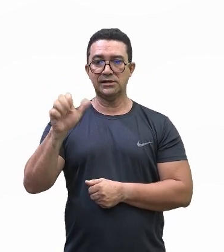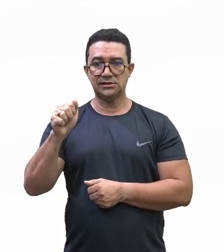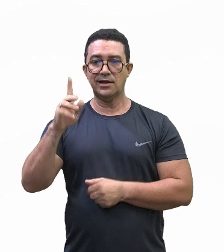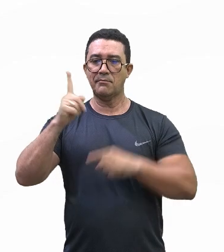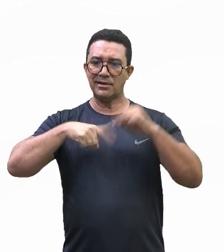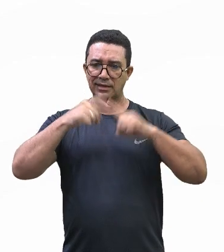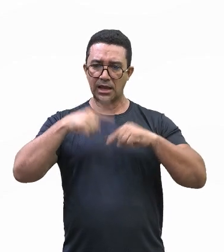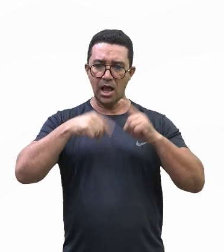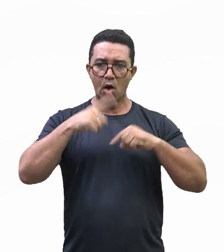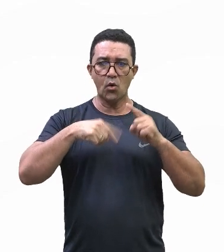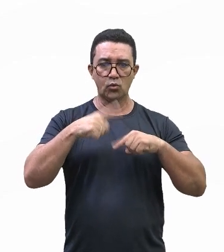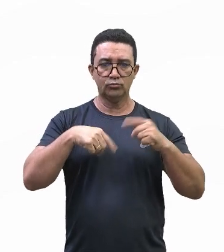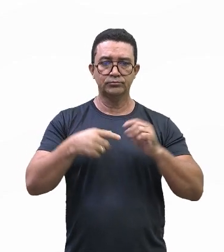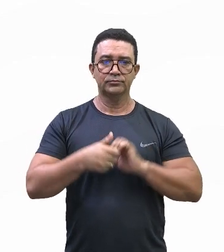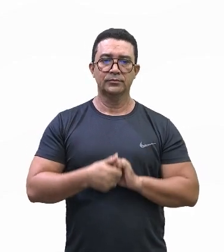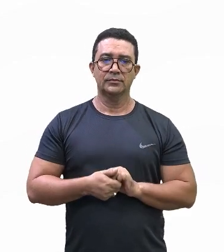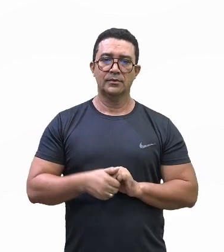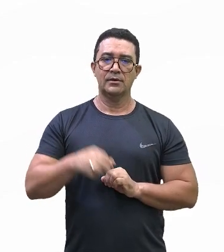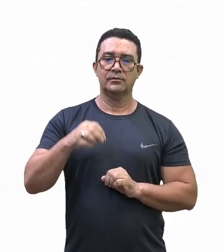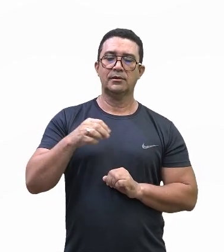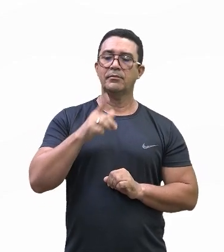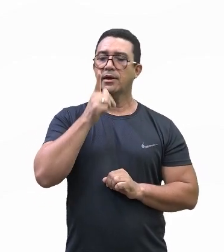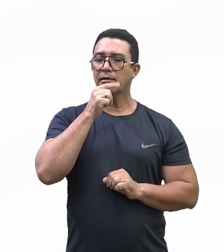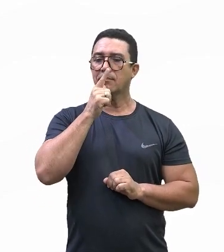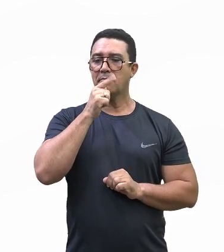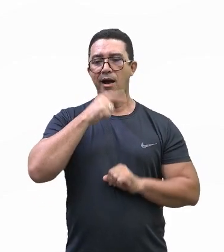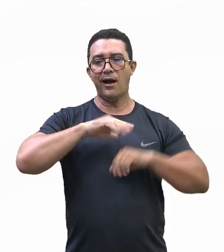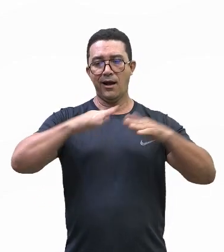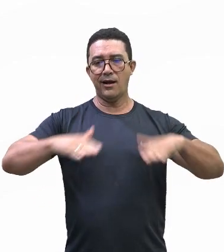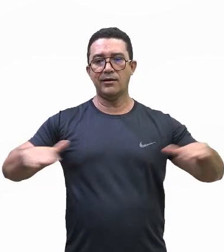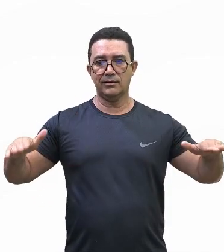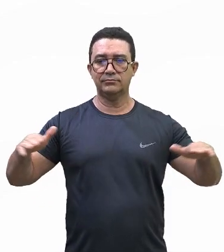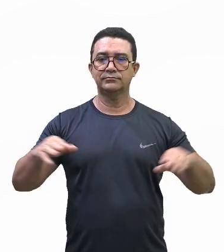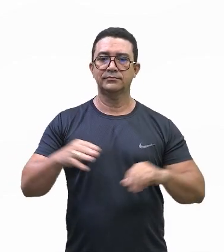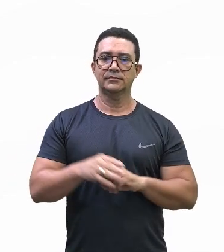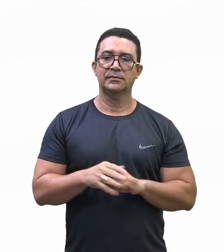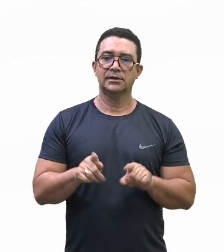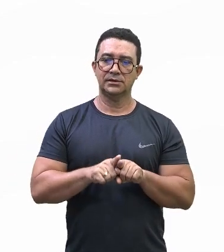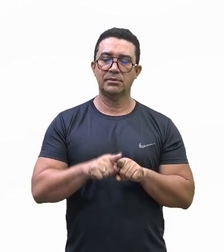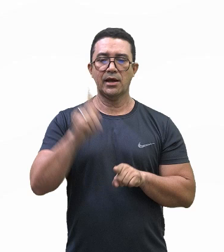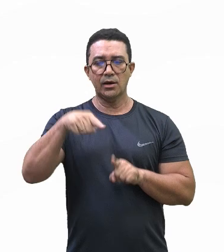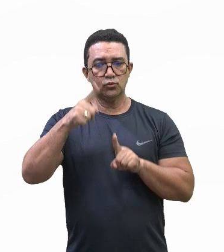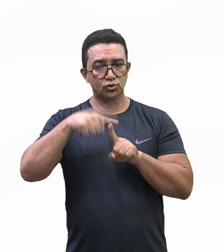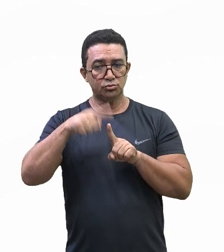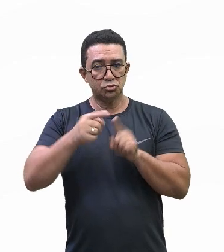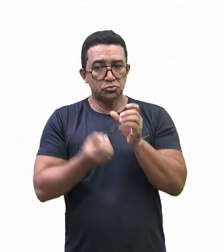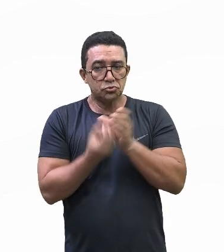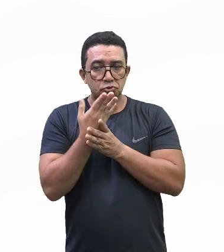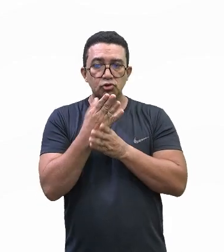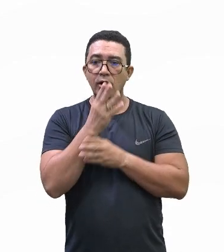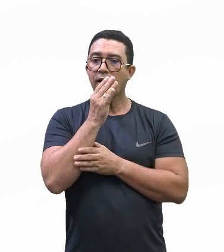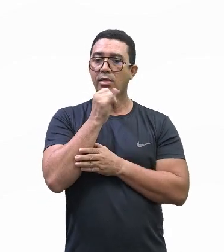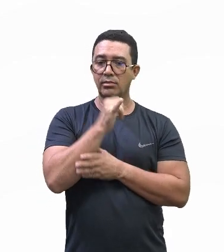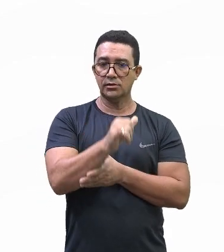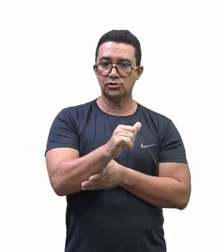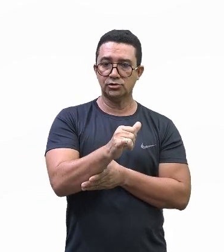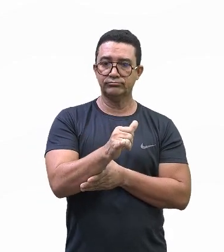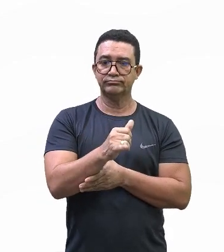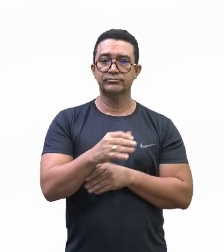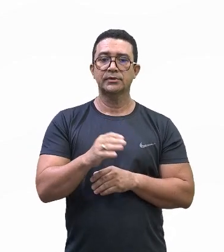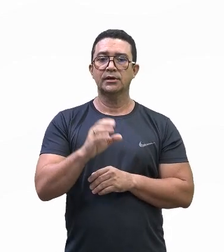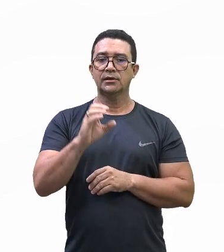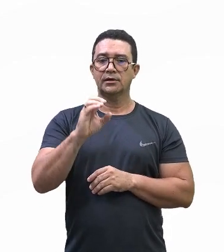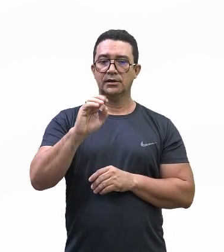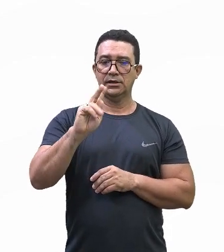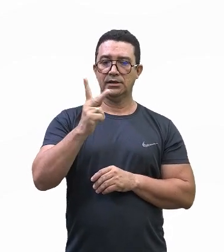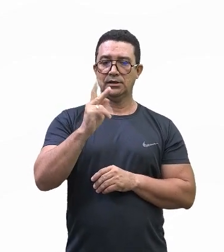materiais orgânicos, mares e oceanos também é uma maneira de gerar energia, e o